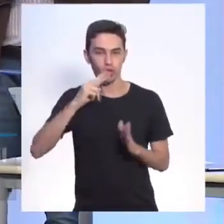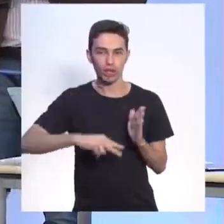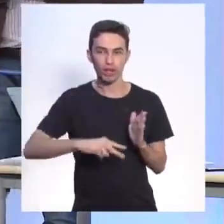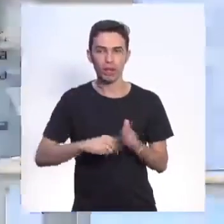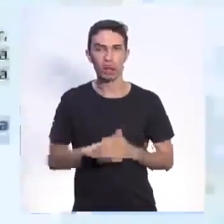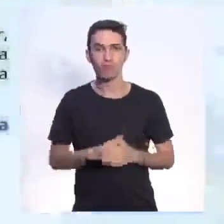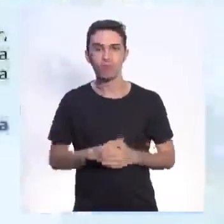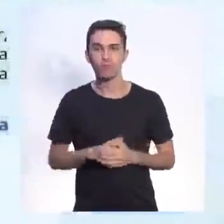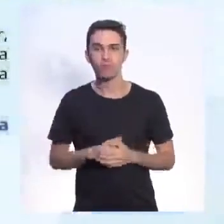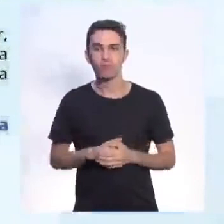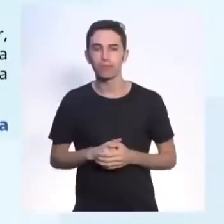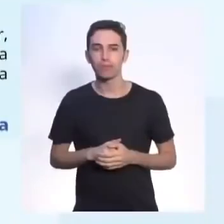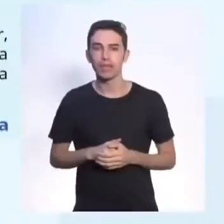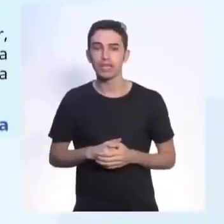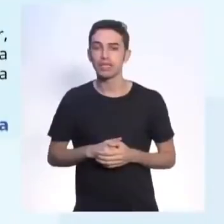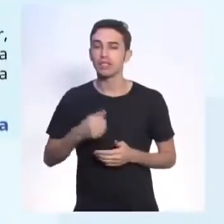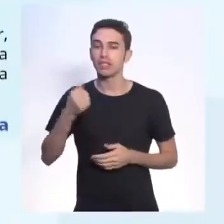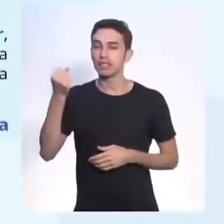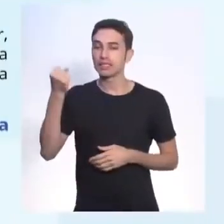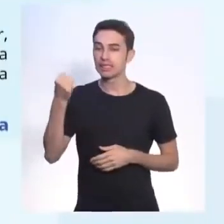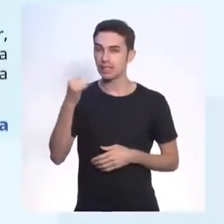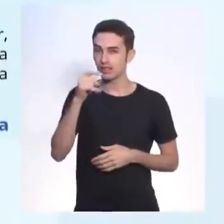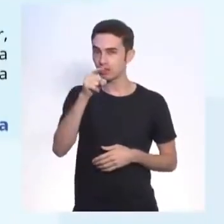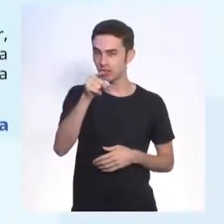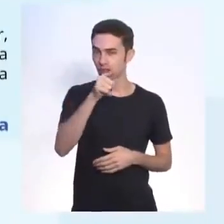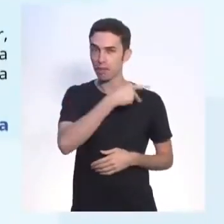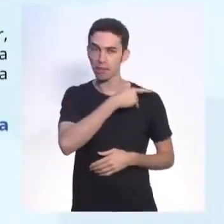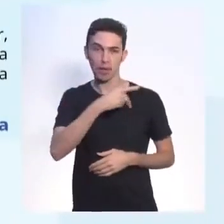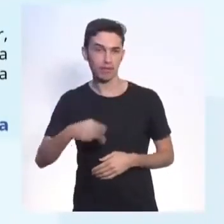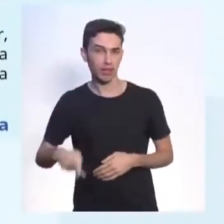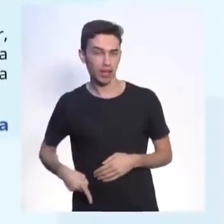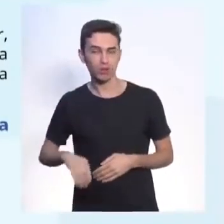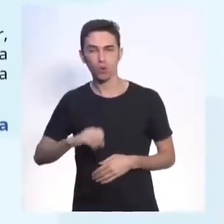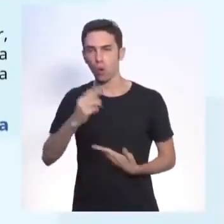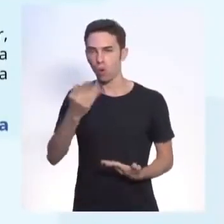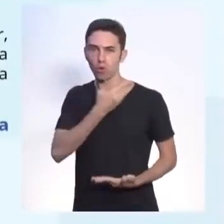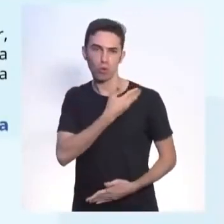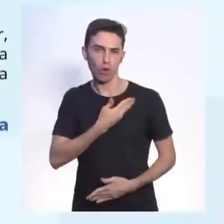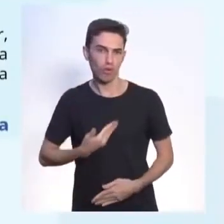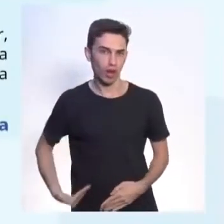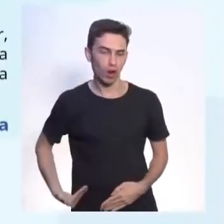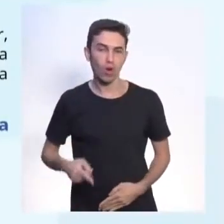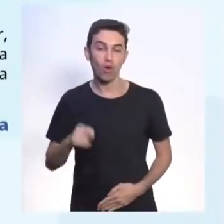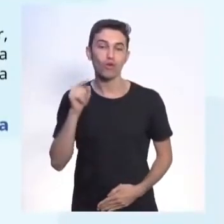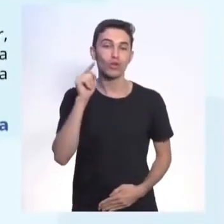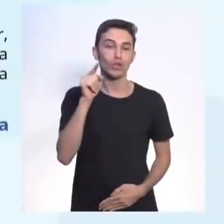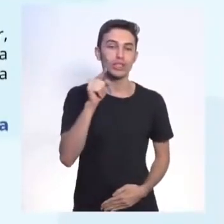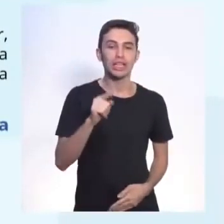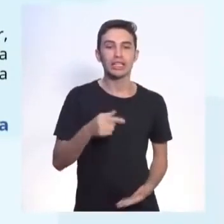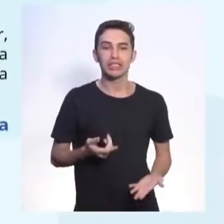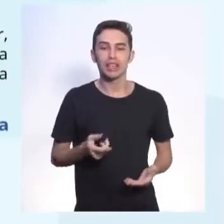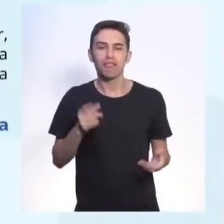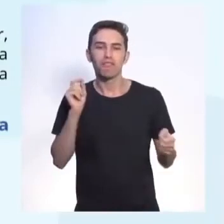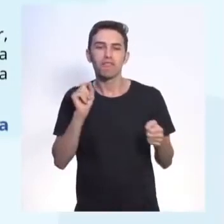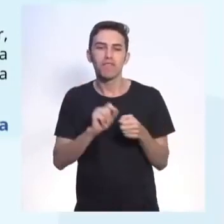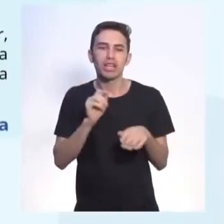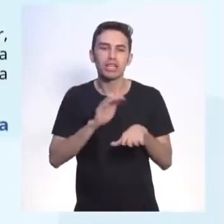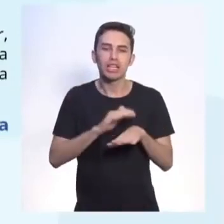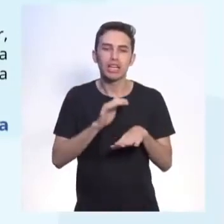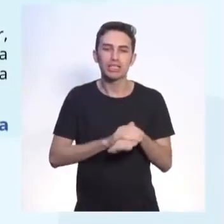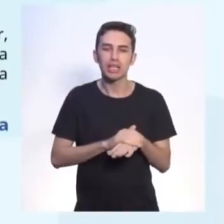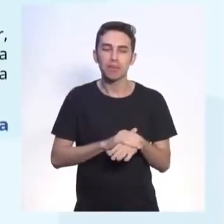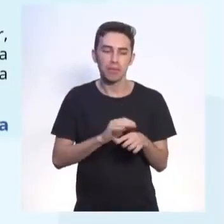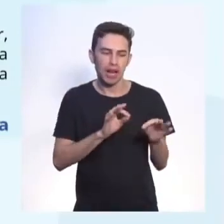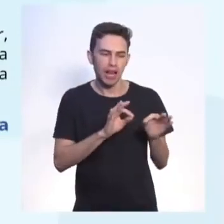na tela. Se você fosse presidente ou governador, o que você faria para